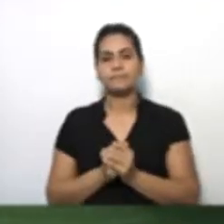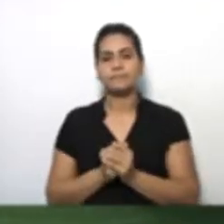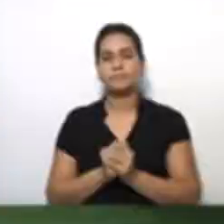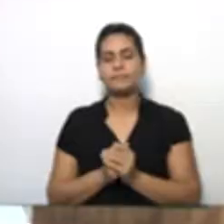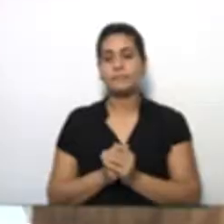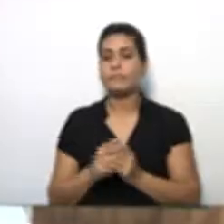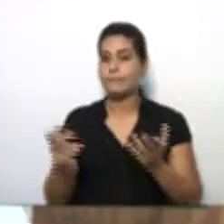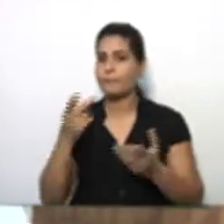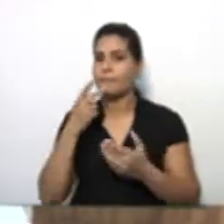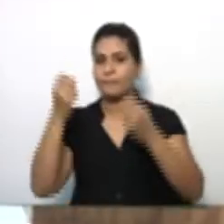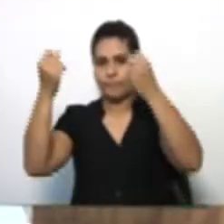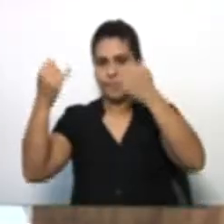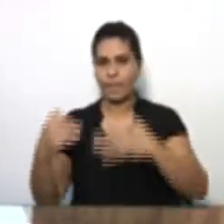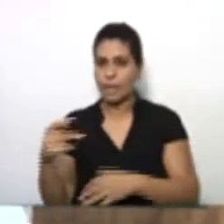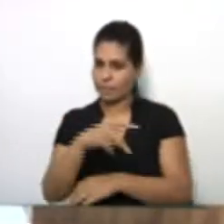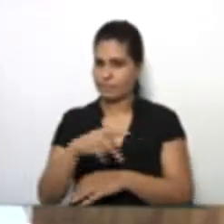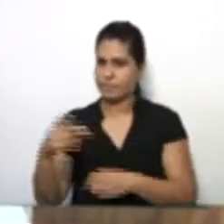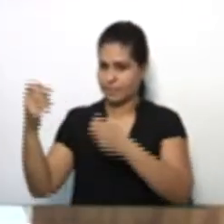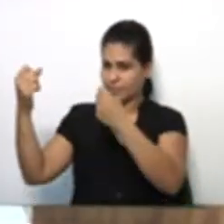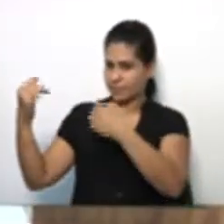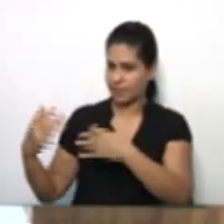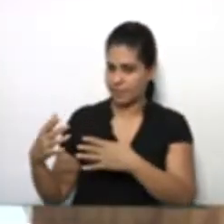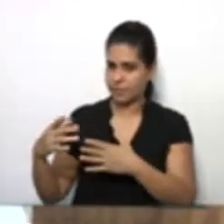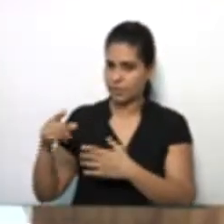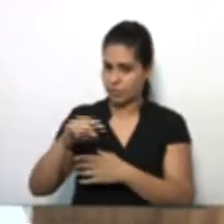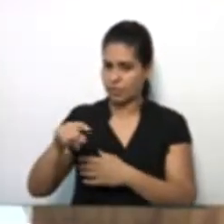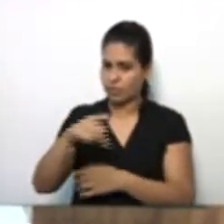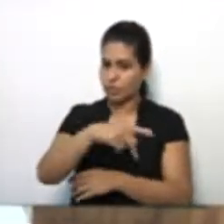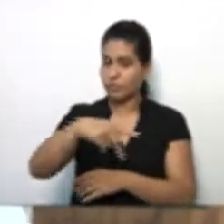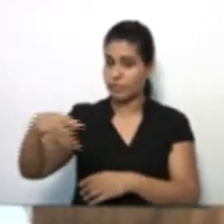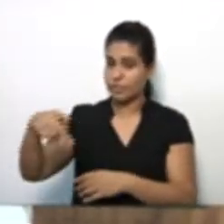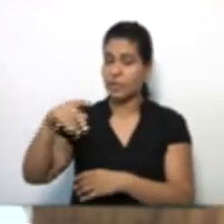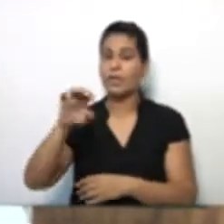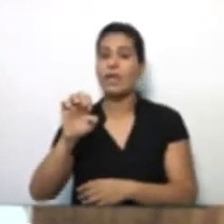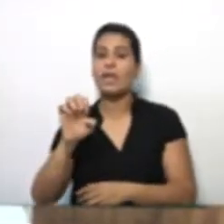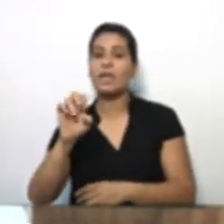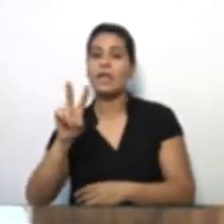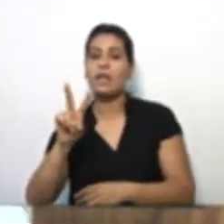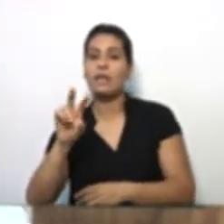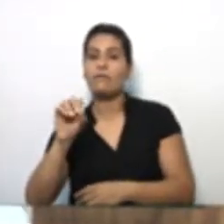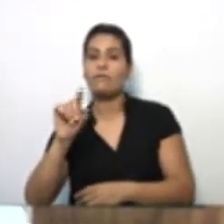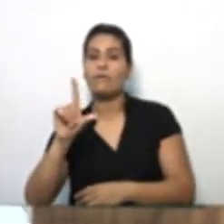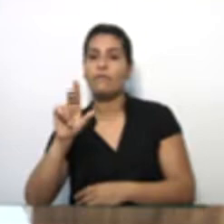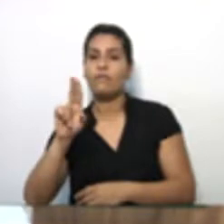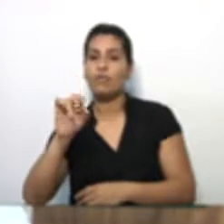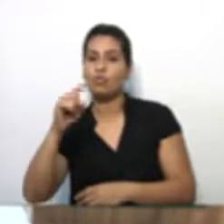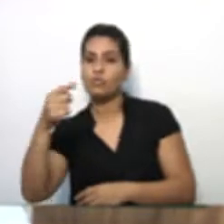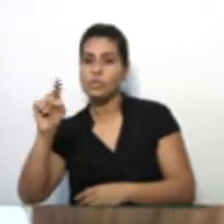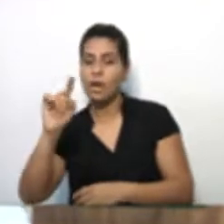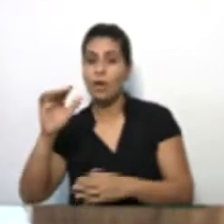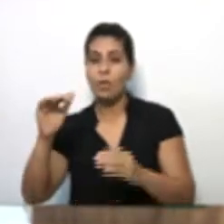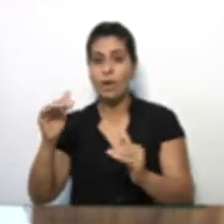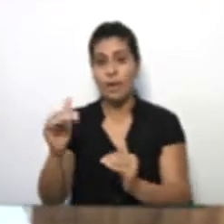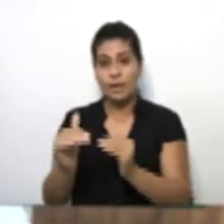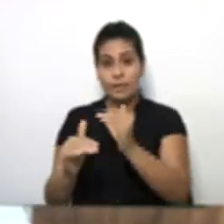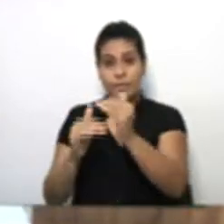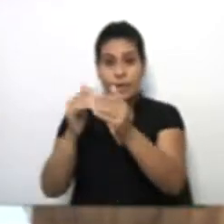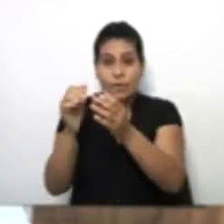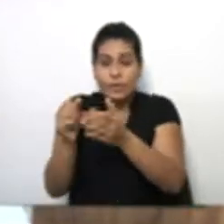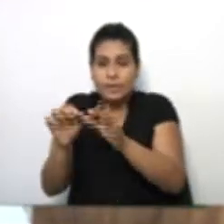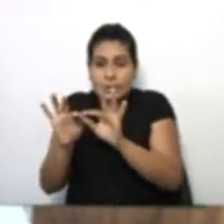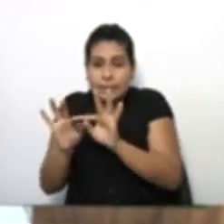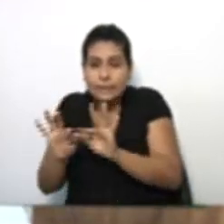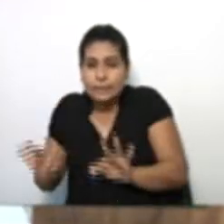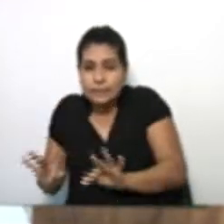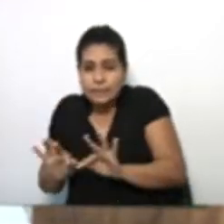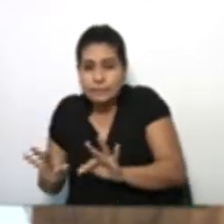isso que o professor está falando, né? É, quando o professor fala na palavra evolução, quer dizer que nós vimos de algo mais simples e que